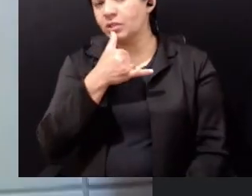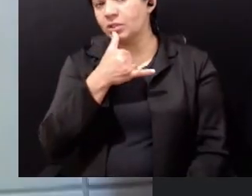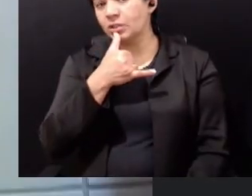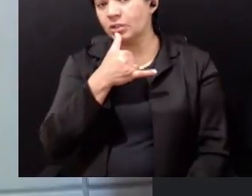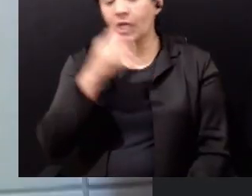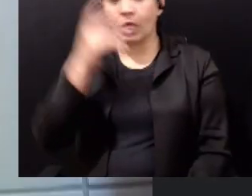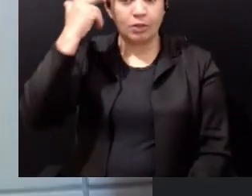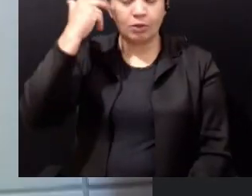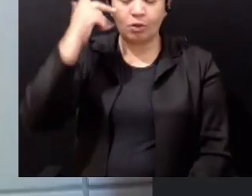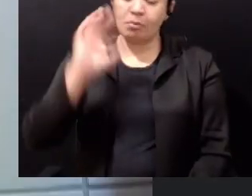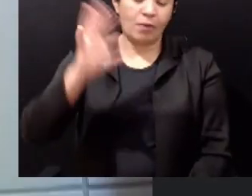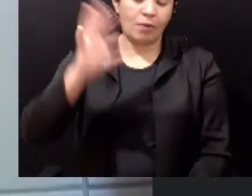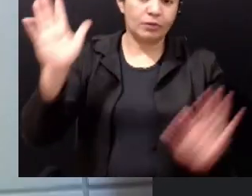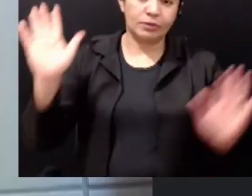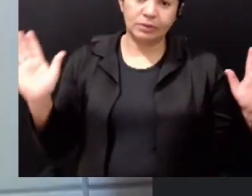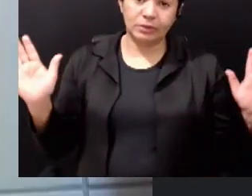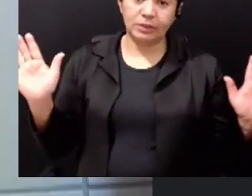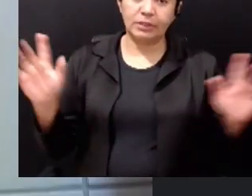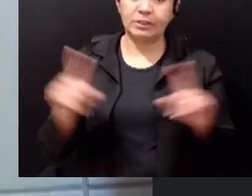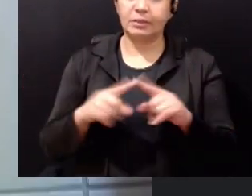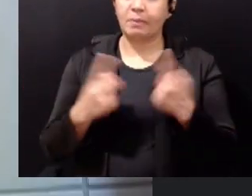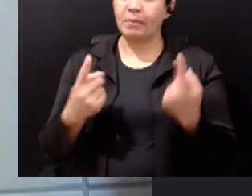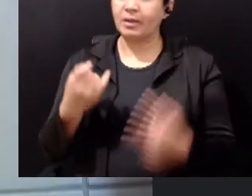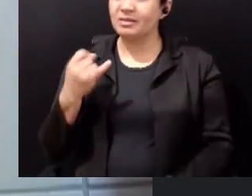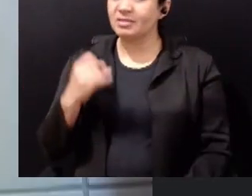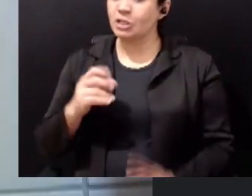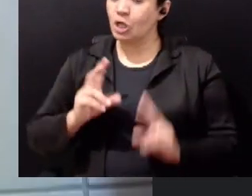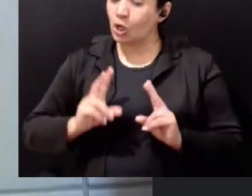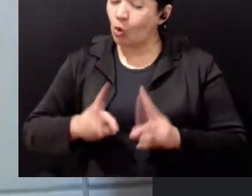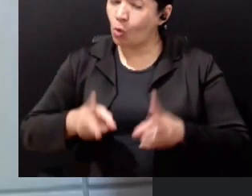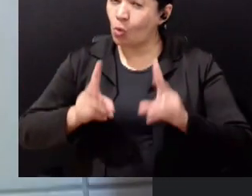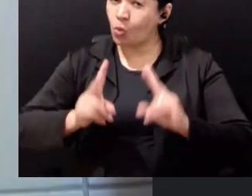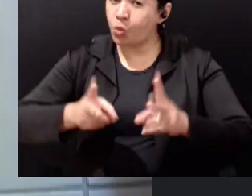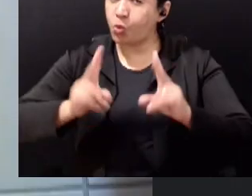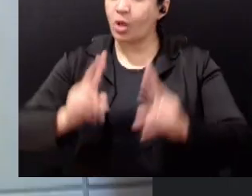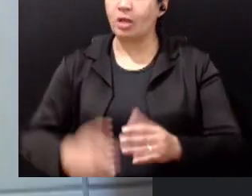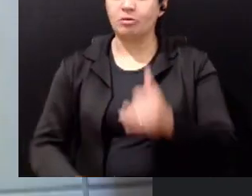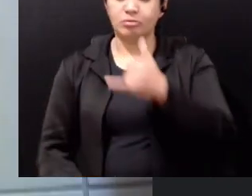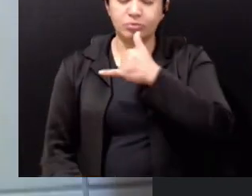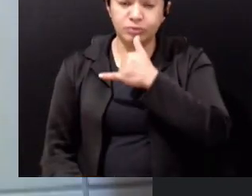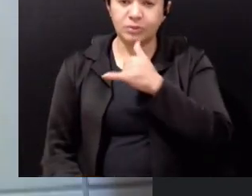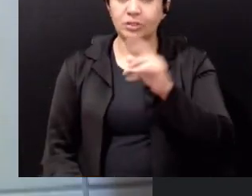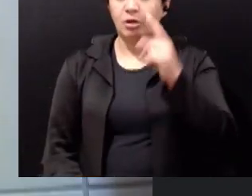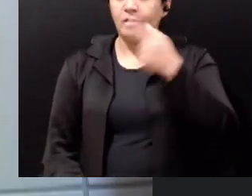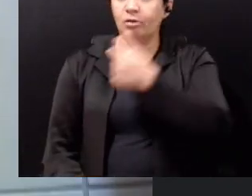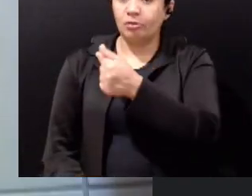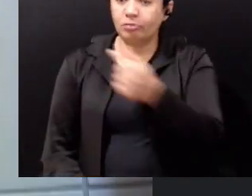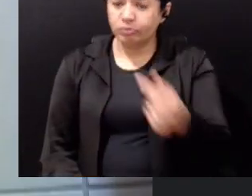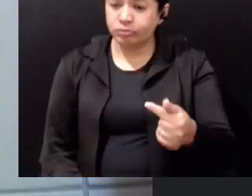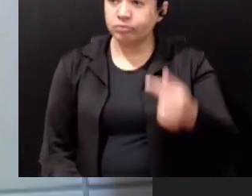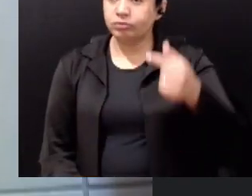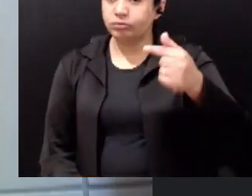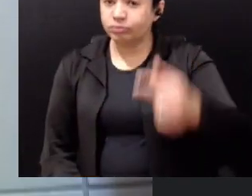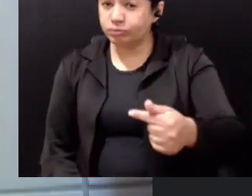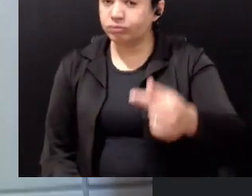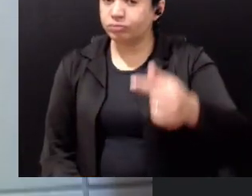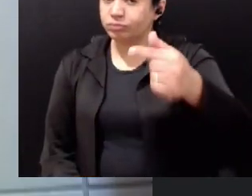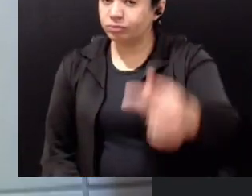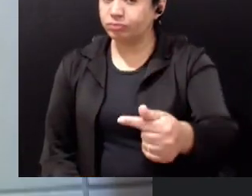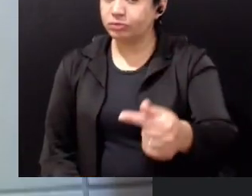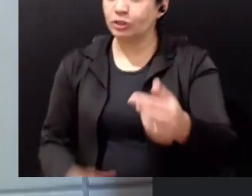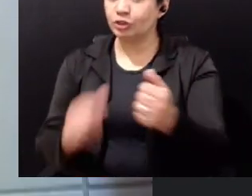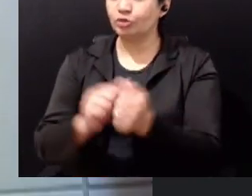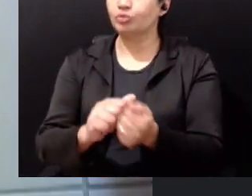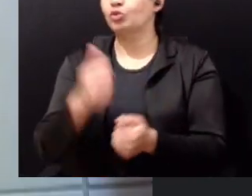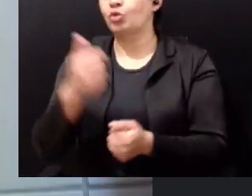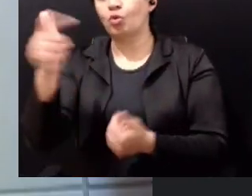normal, faz parte da vida, mas se aquilo for intenso, tá passando ali mais de 2 semanas, acompanhado de outras alterações, assim, né, igual, como